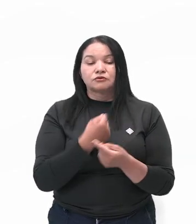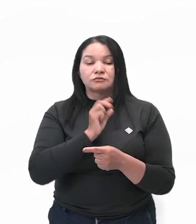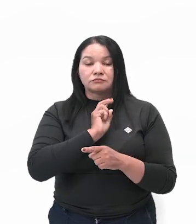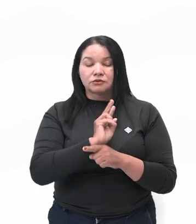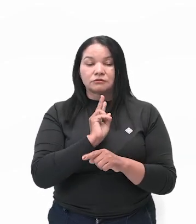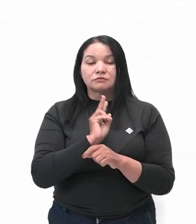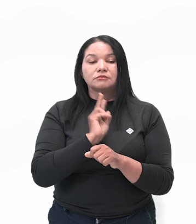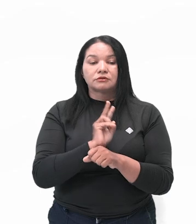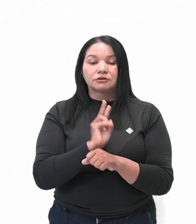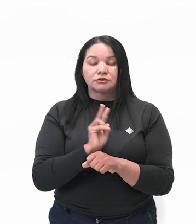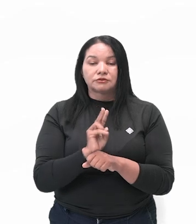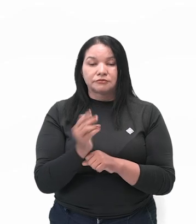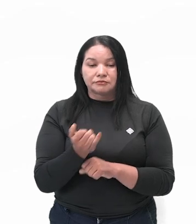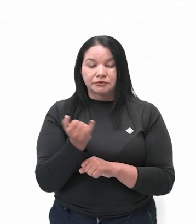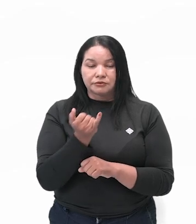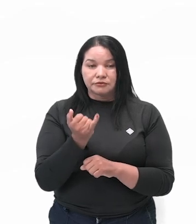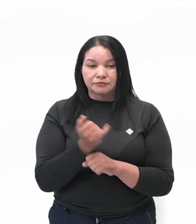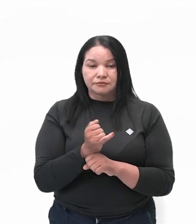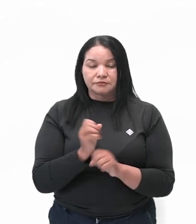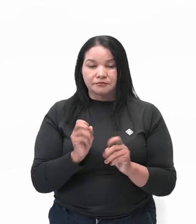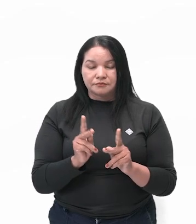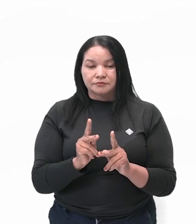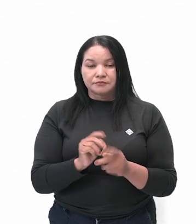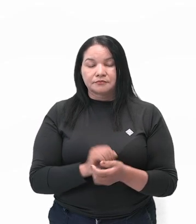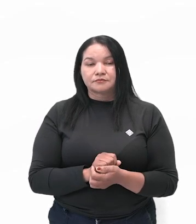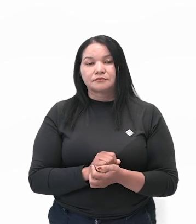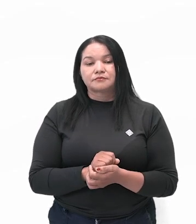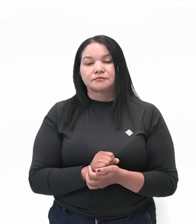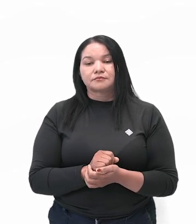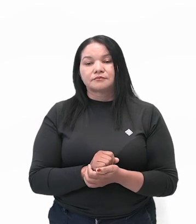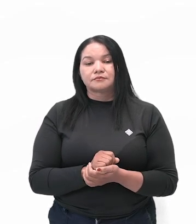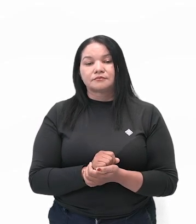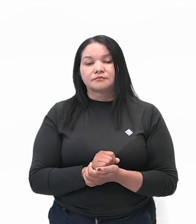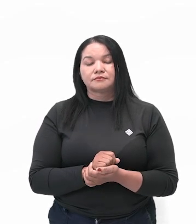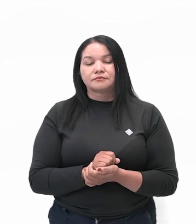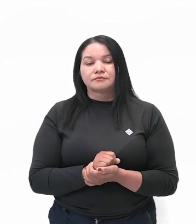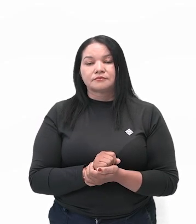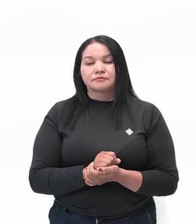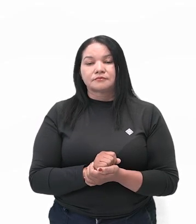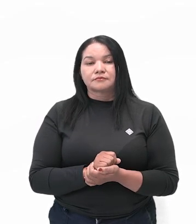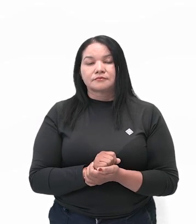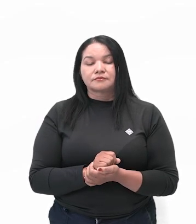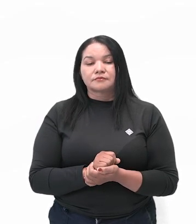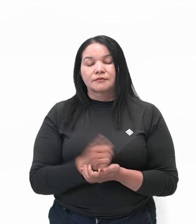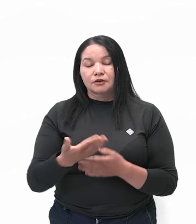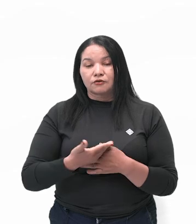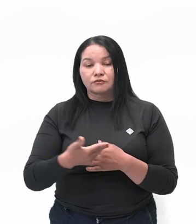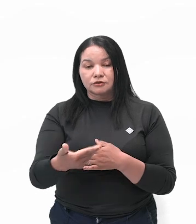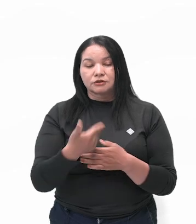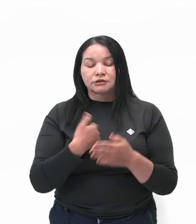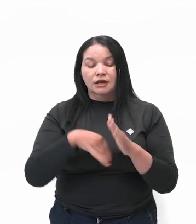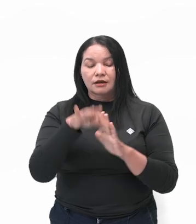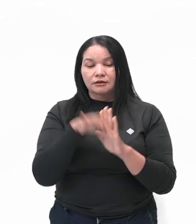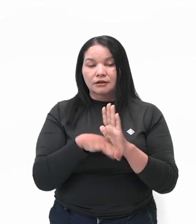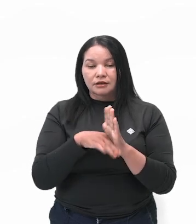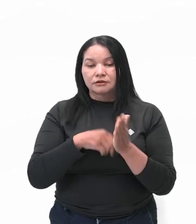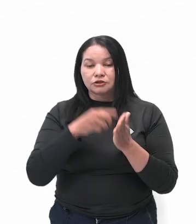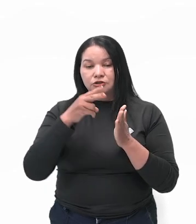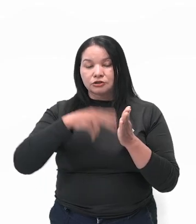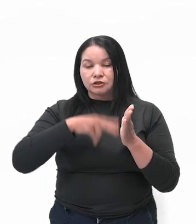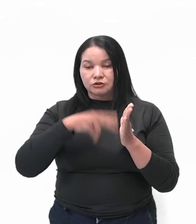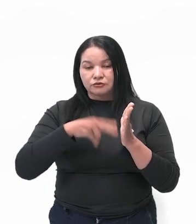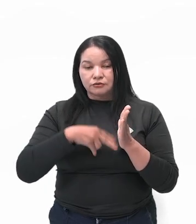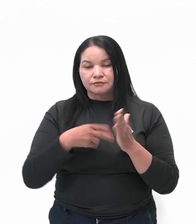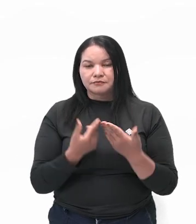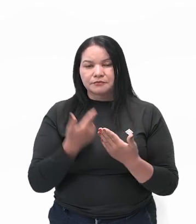texto. Beleza? Continuando sobre as nossas técnicas de leitura, vamos observar agora